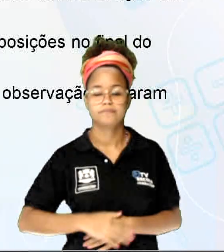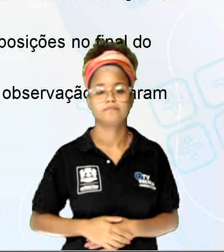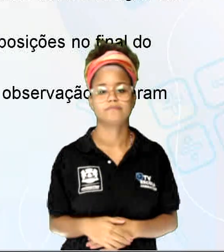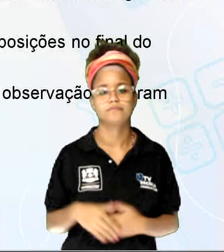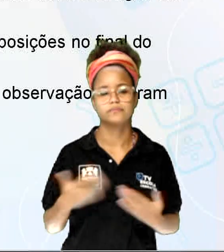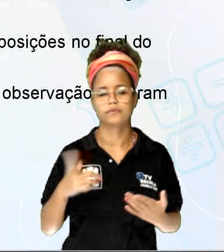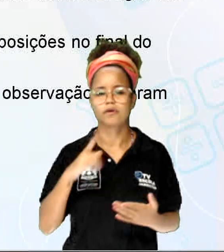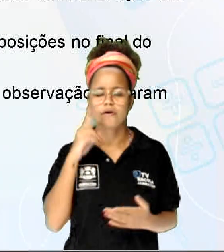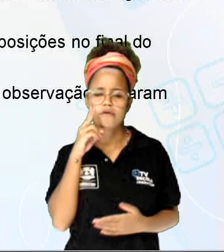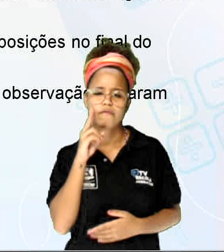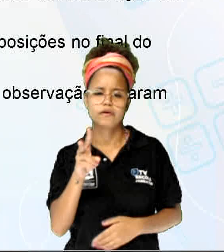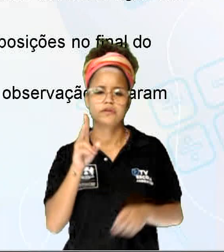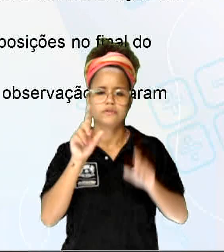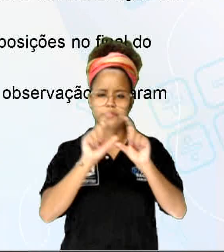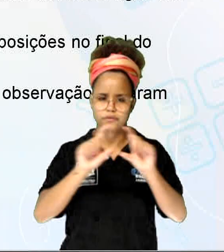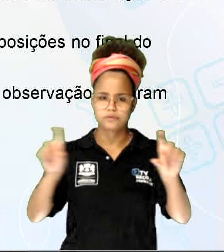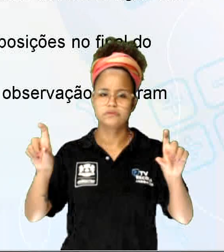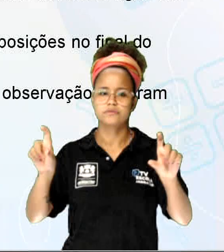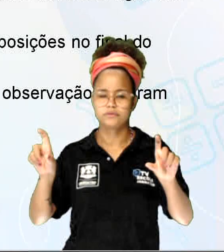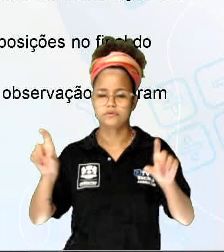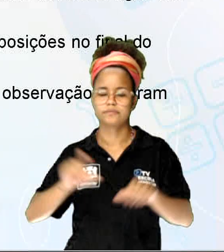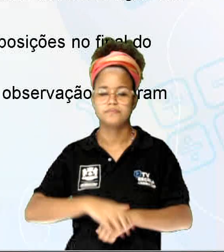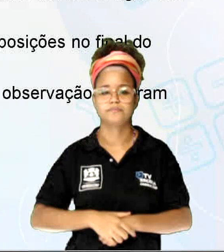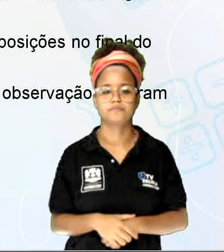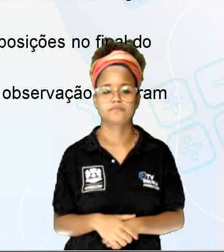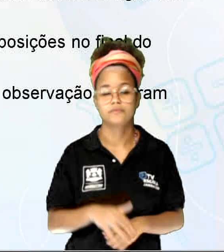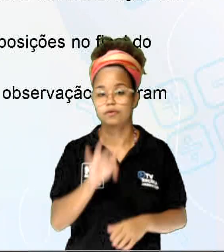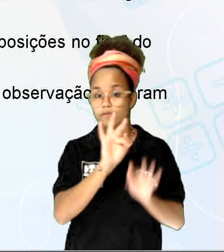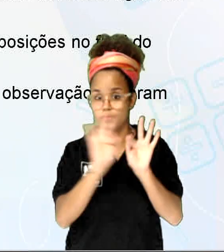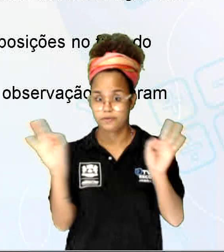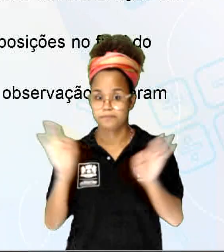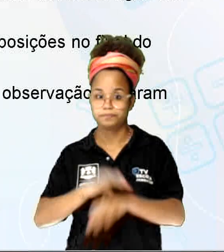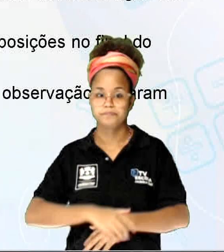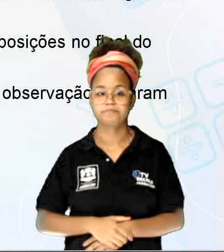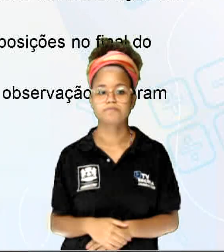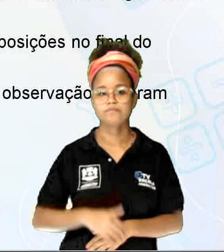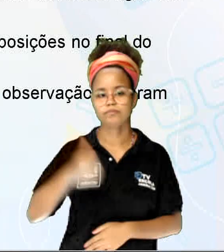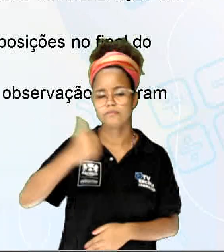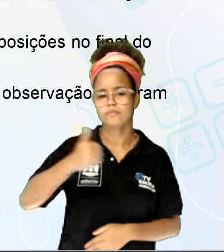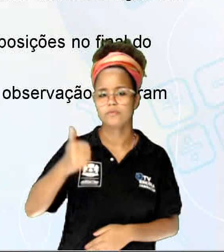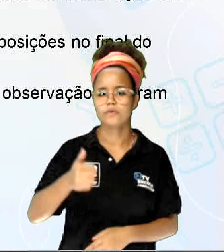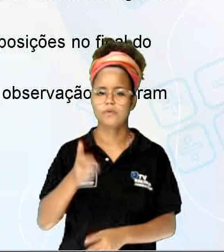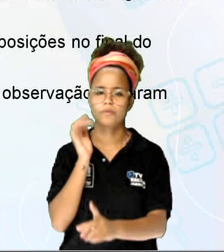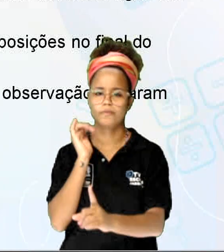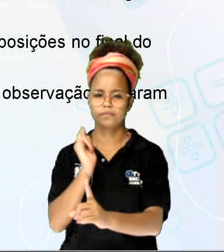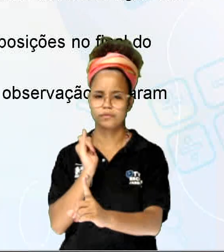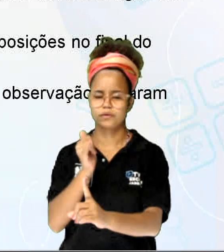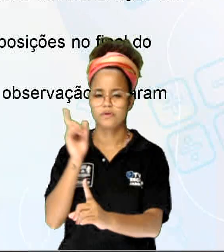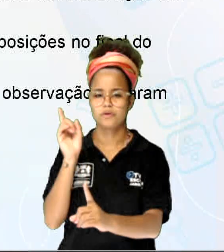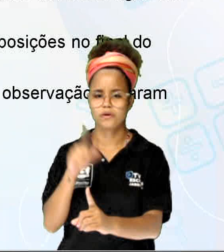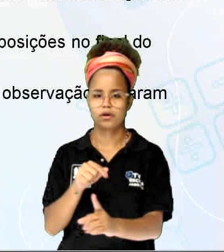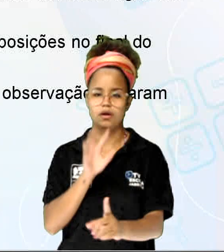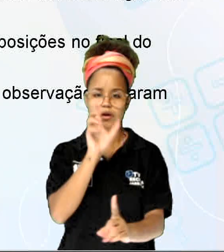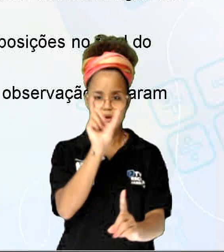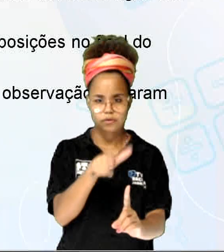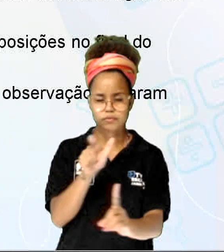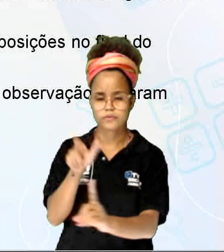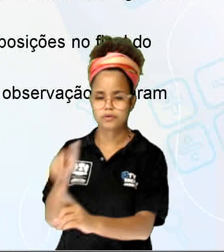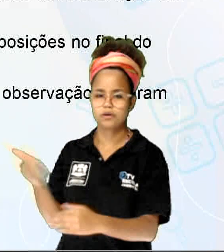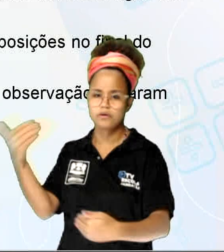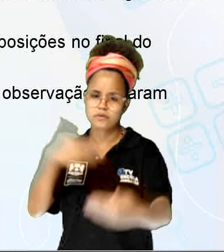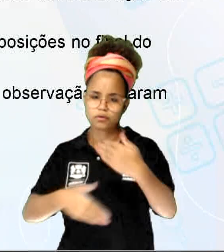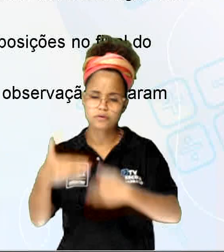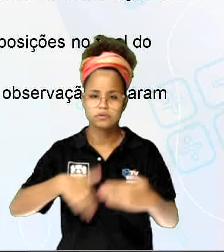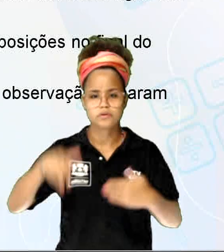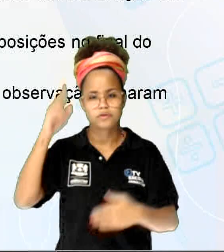considere as seguintes afirmações. Primeira, o narrador é personagem, participa da história e